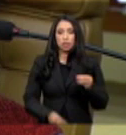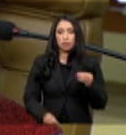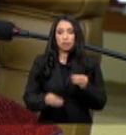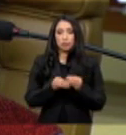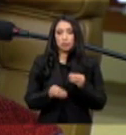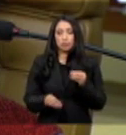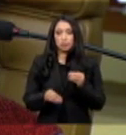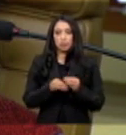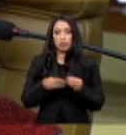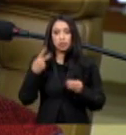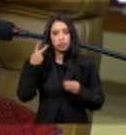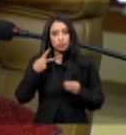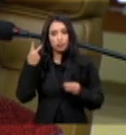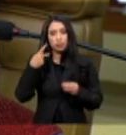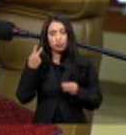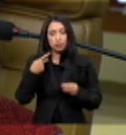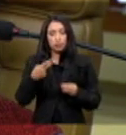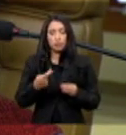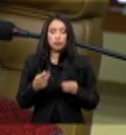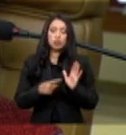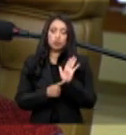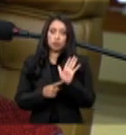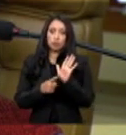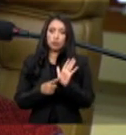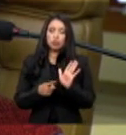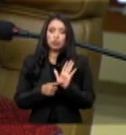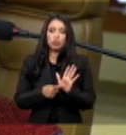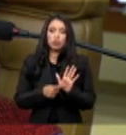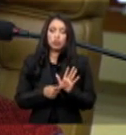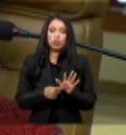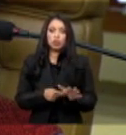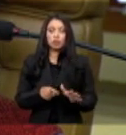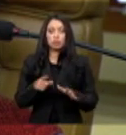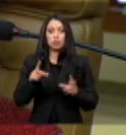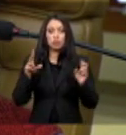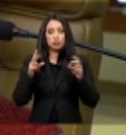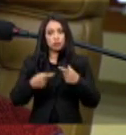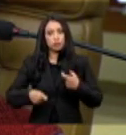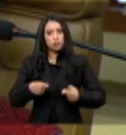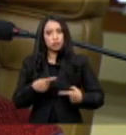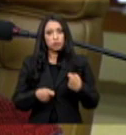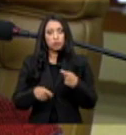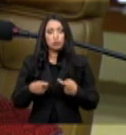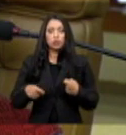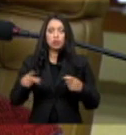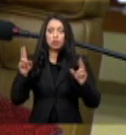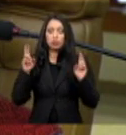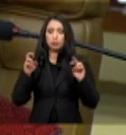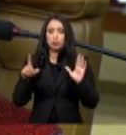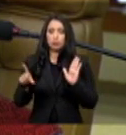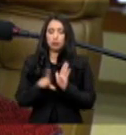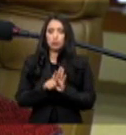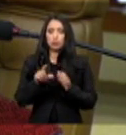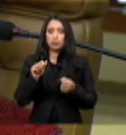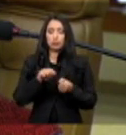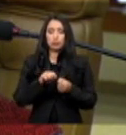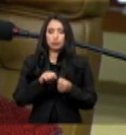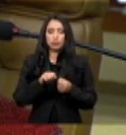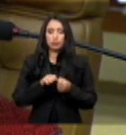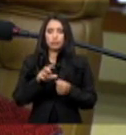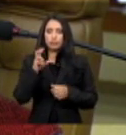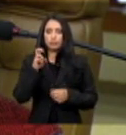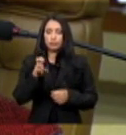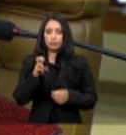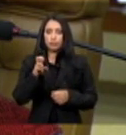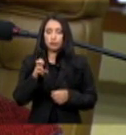disposição dos parlamentares em influir, estudar e discutir o tema da lei atacada. Foram realizadas 5 audiências